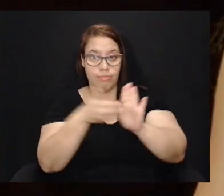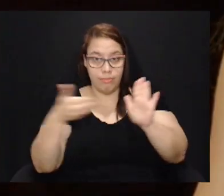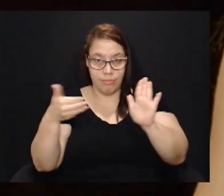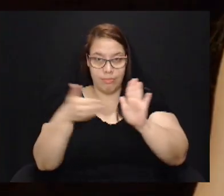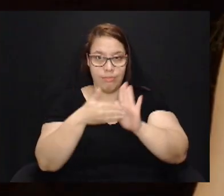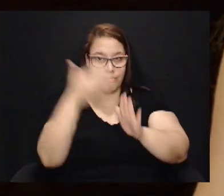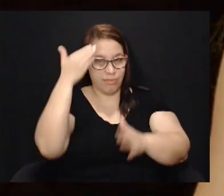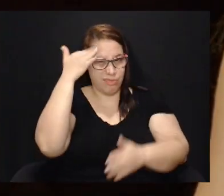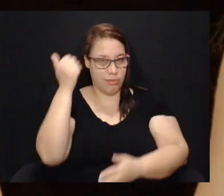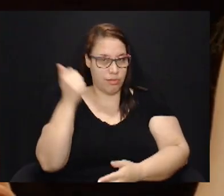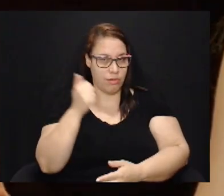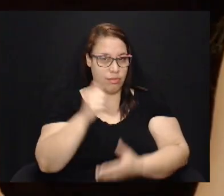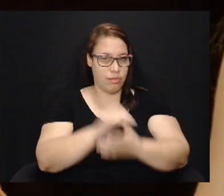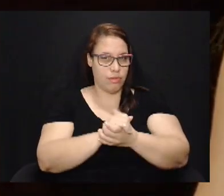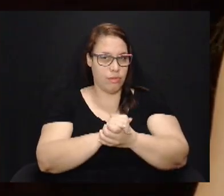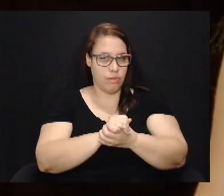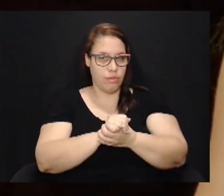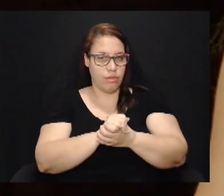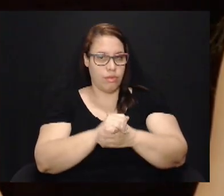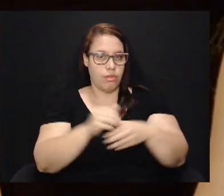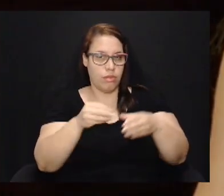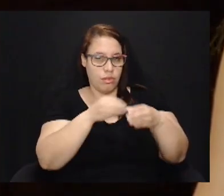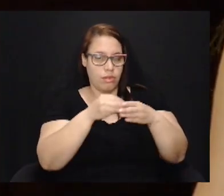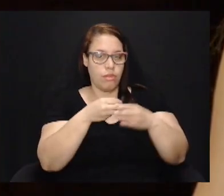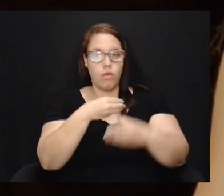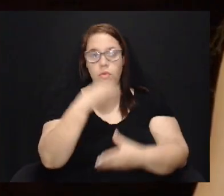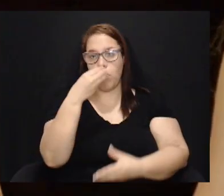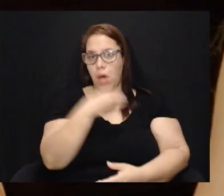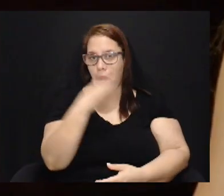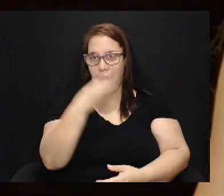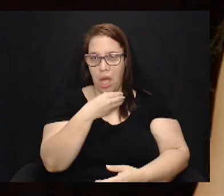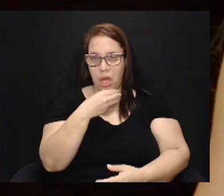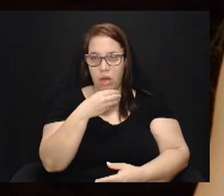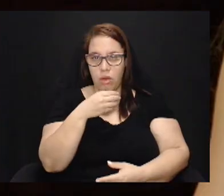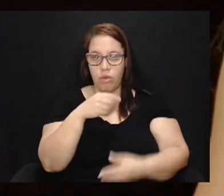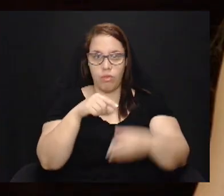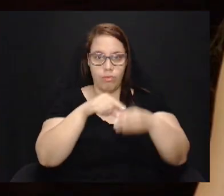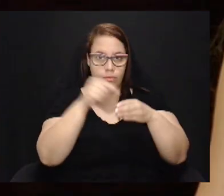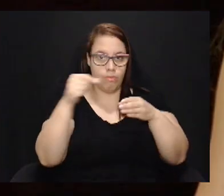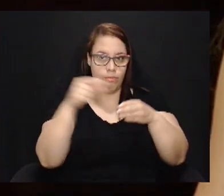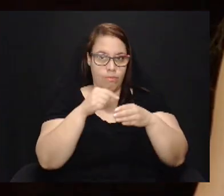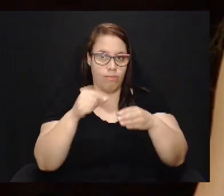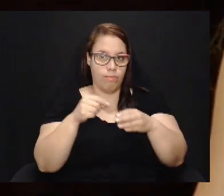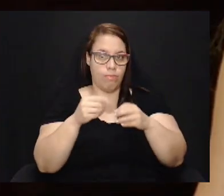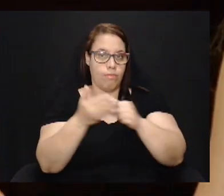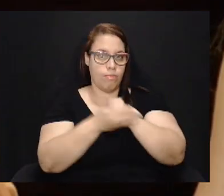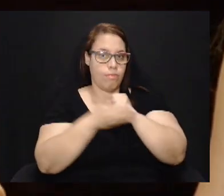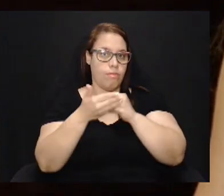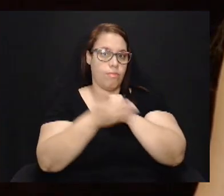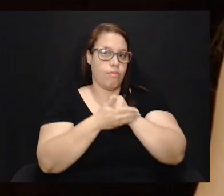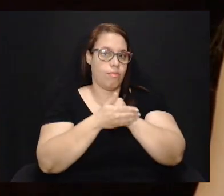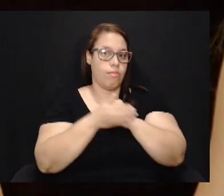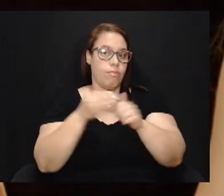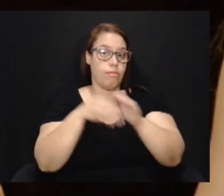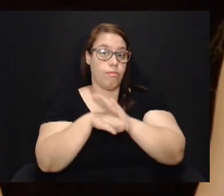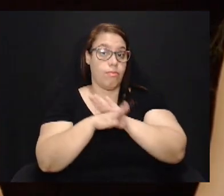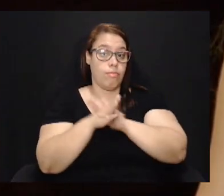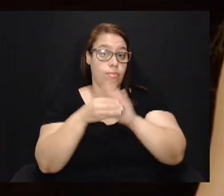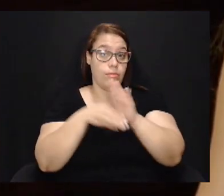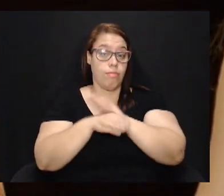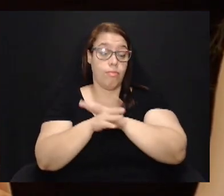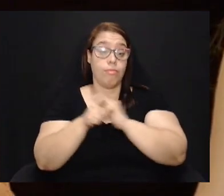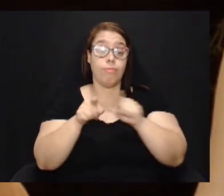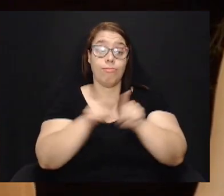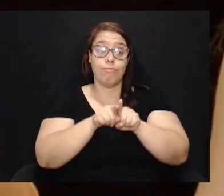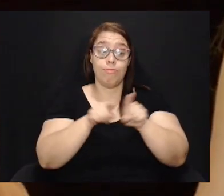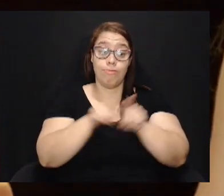vezes, um pacotinho de salgadinho, uma bolacha, que aquilo não seja a base, que aquilo não seja o hábito. E também a gente